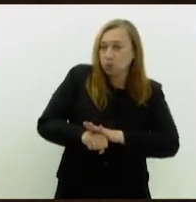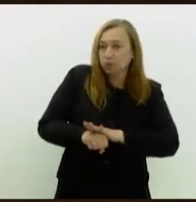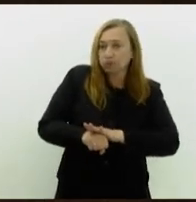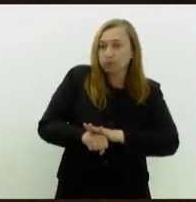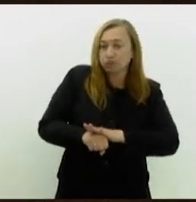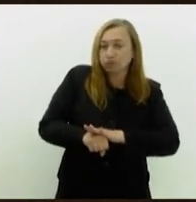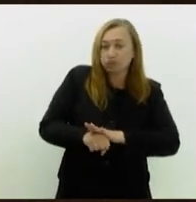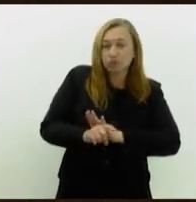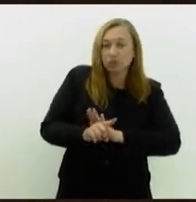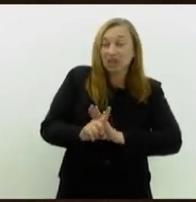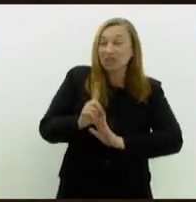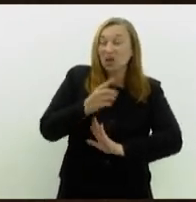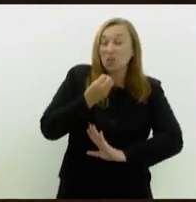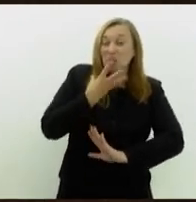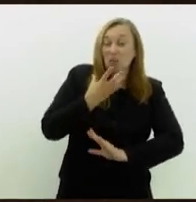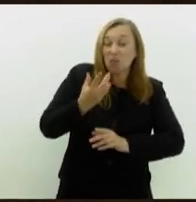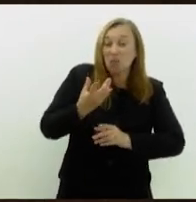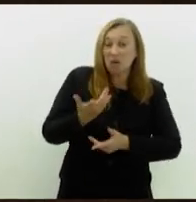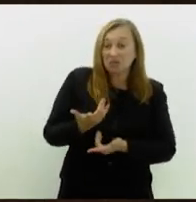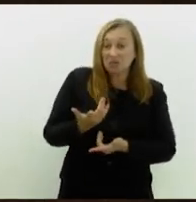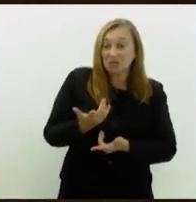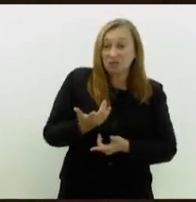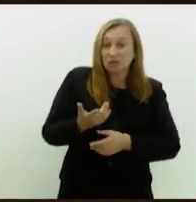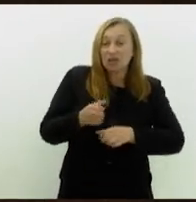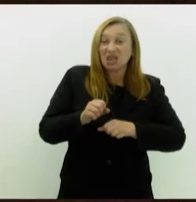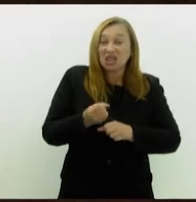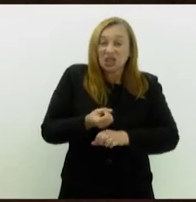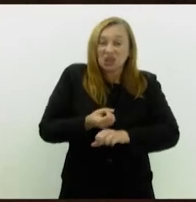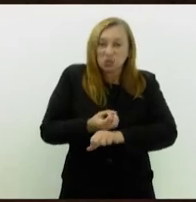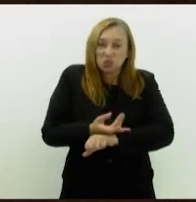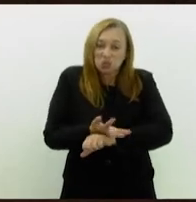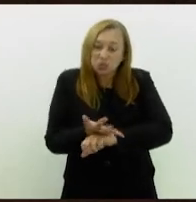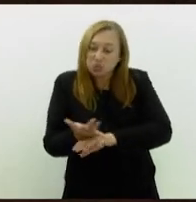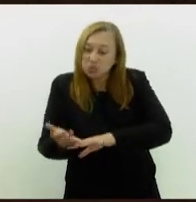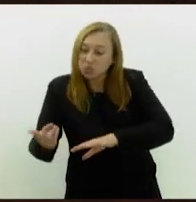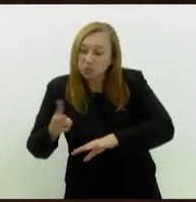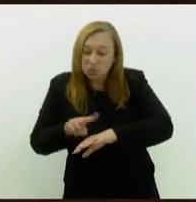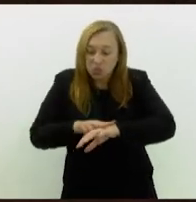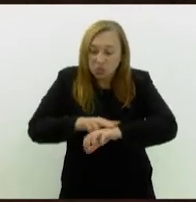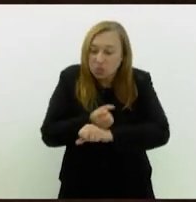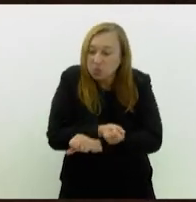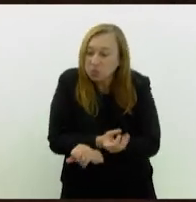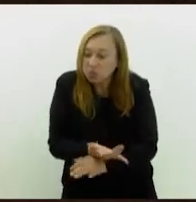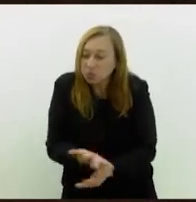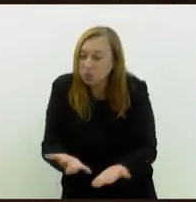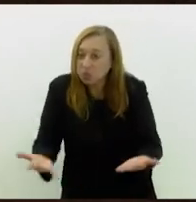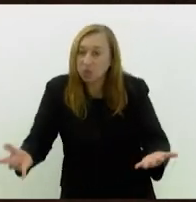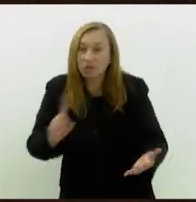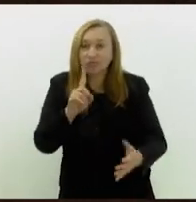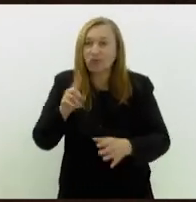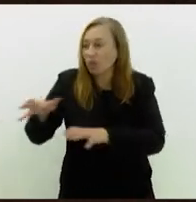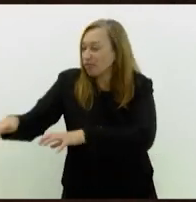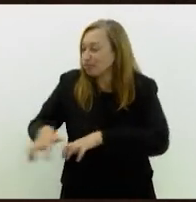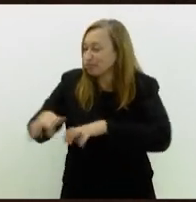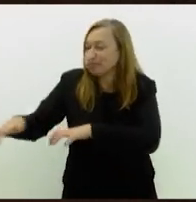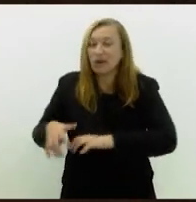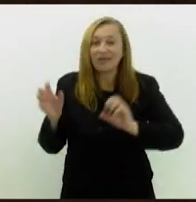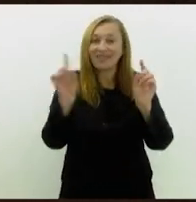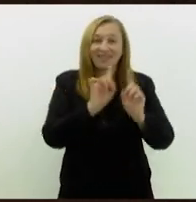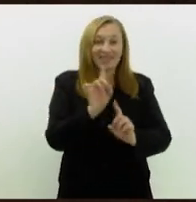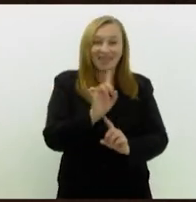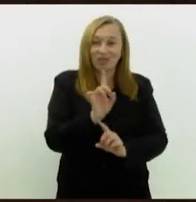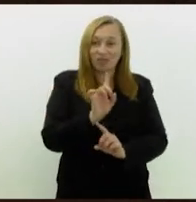entupidas por terra em um matagal imenso que nem roçado o é animais